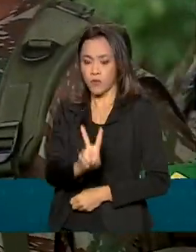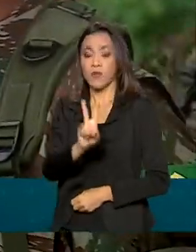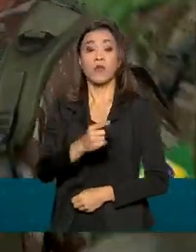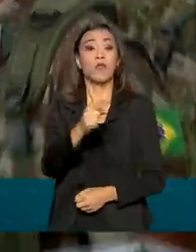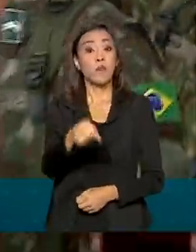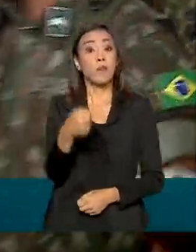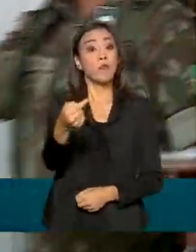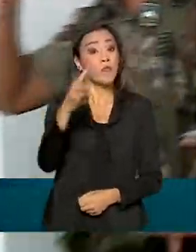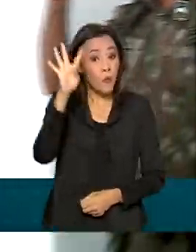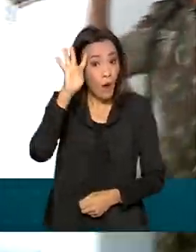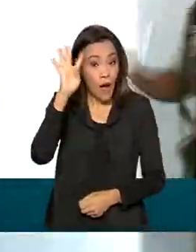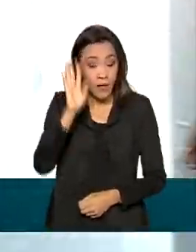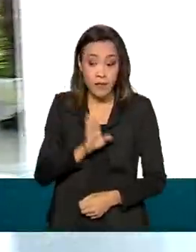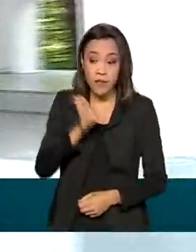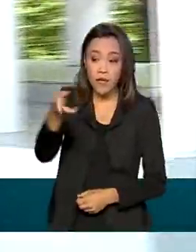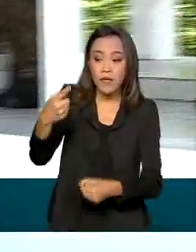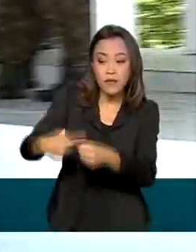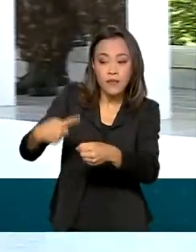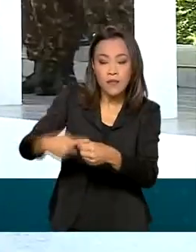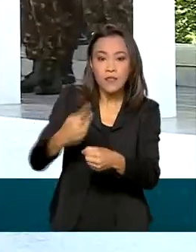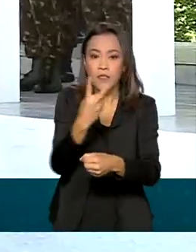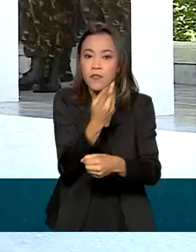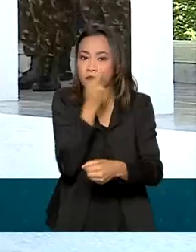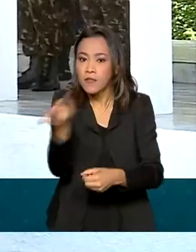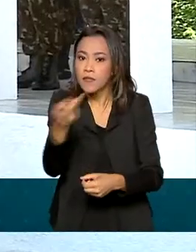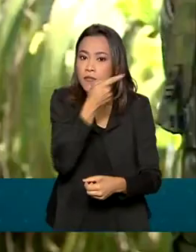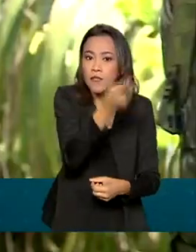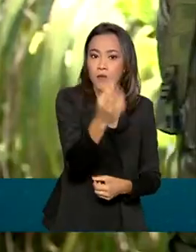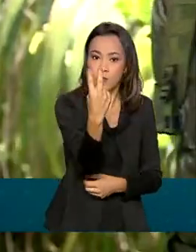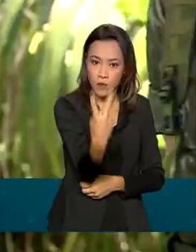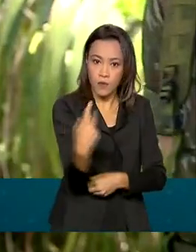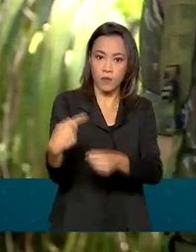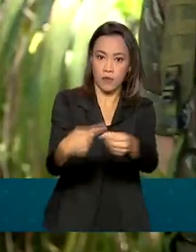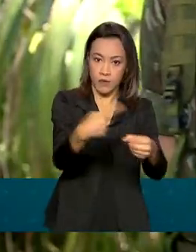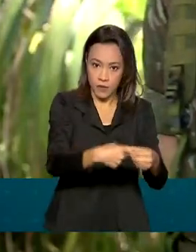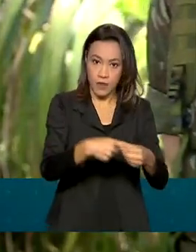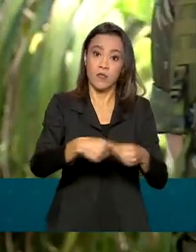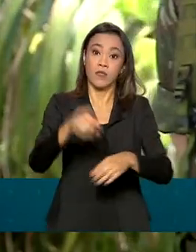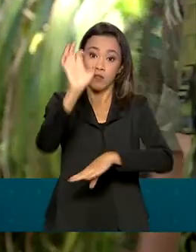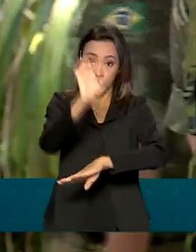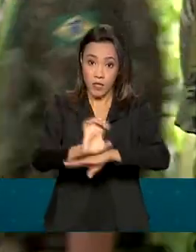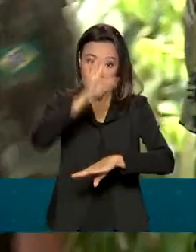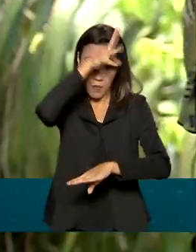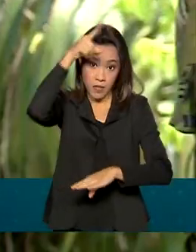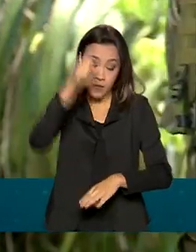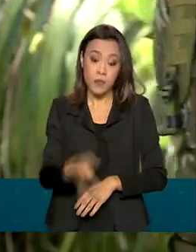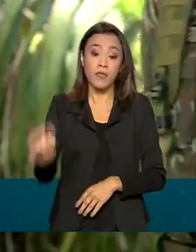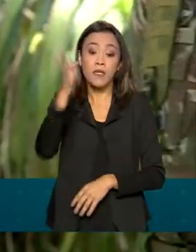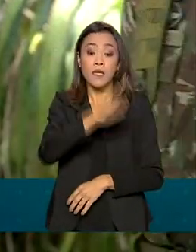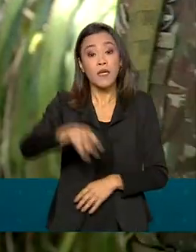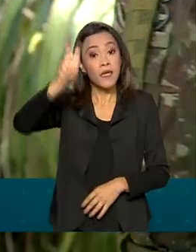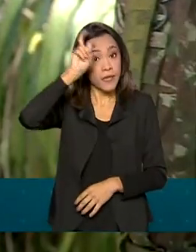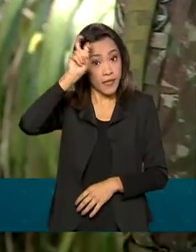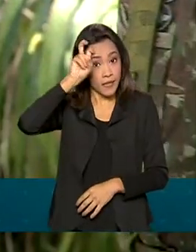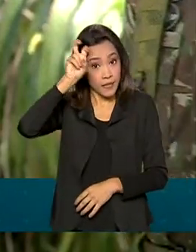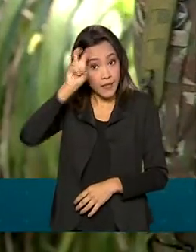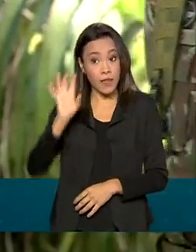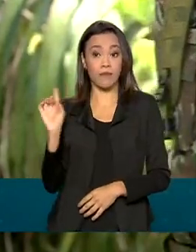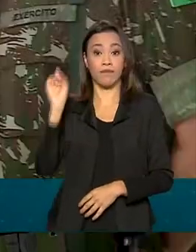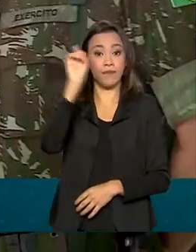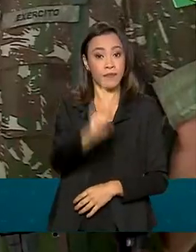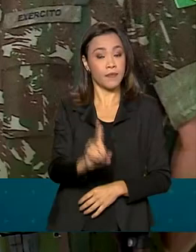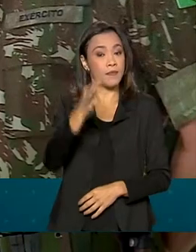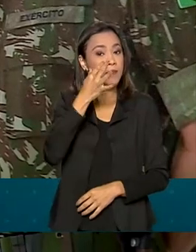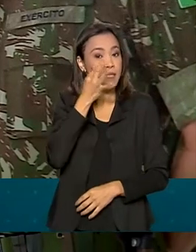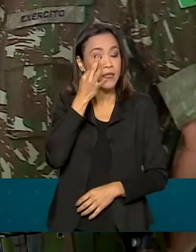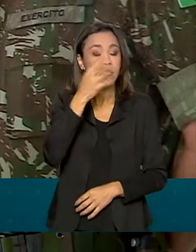aos municípios de Tefé e São Gabriel da Cachoeira. E na quinta, com a participação do presidente Jair Bolsonaro,